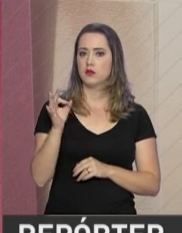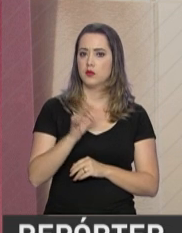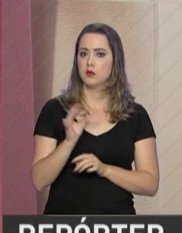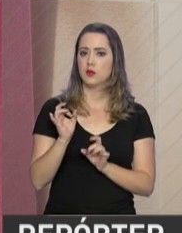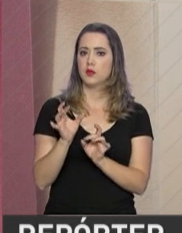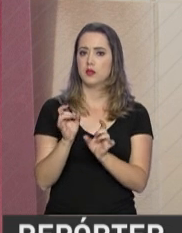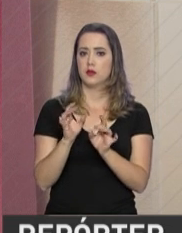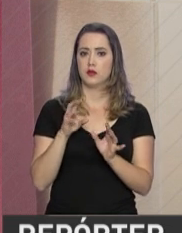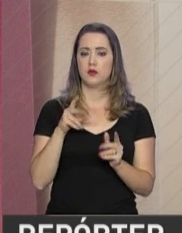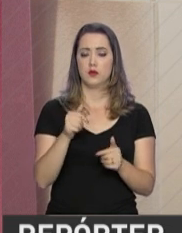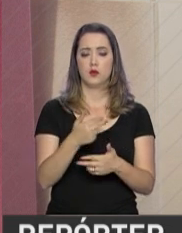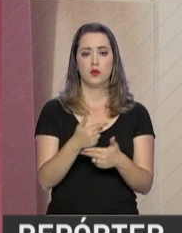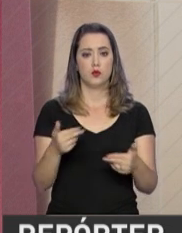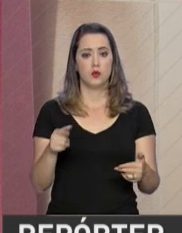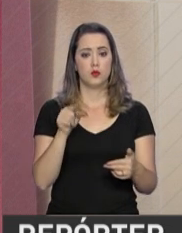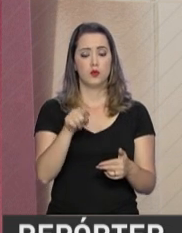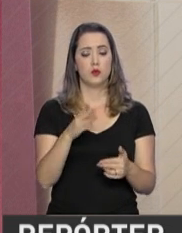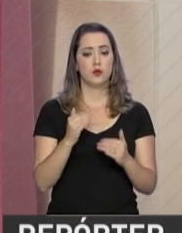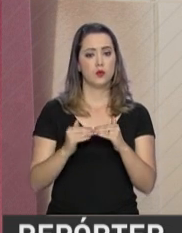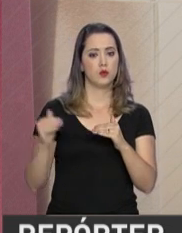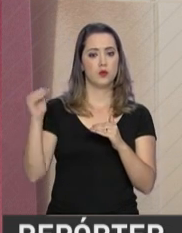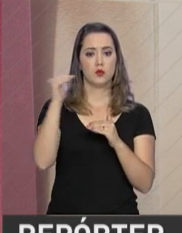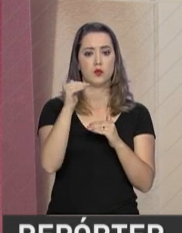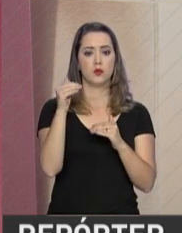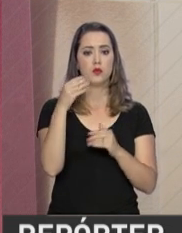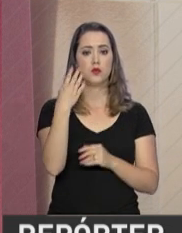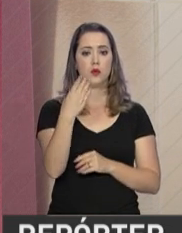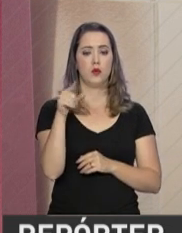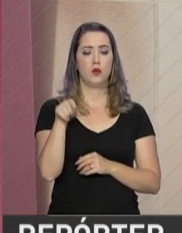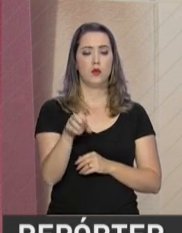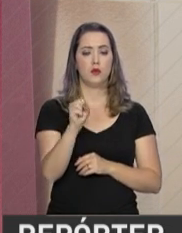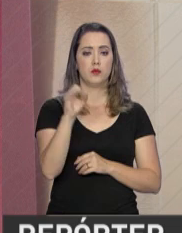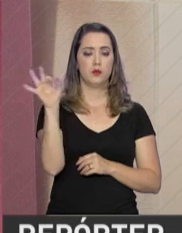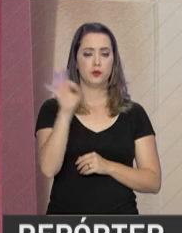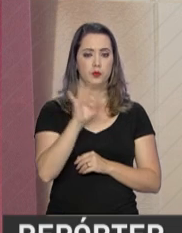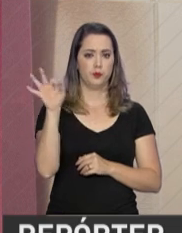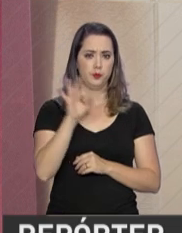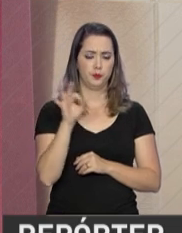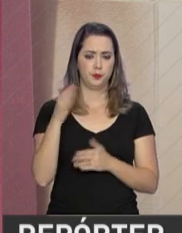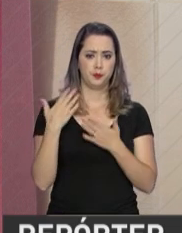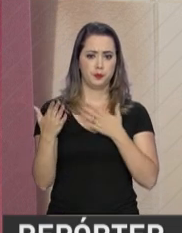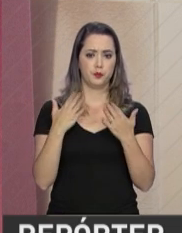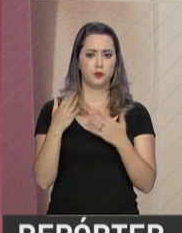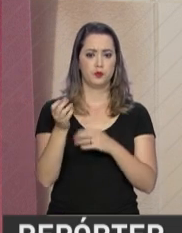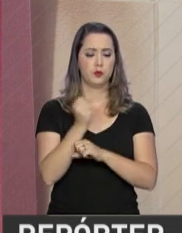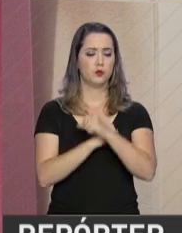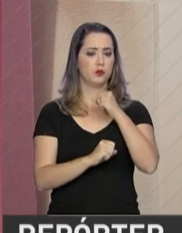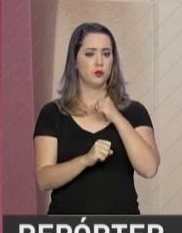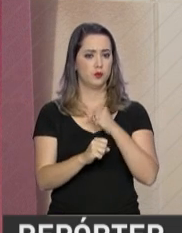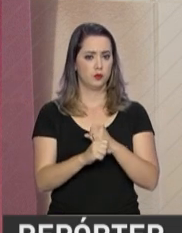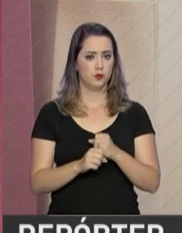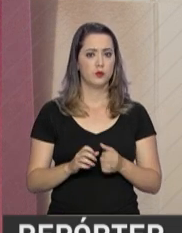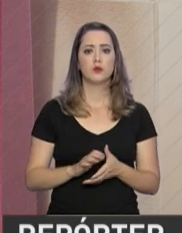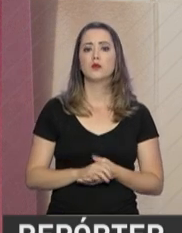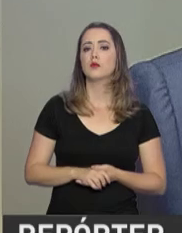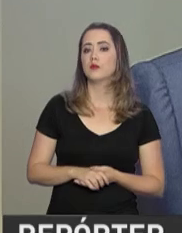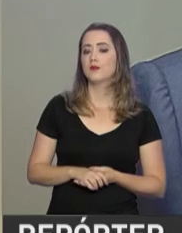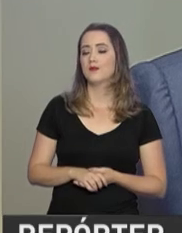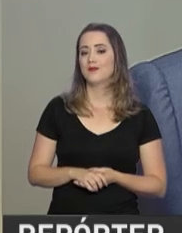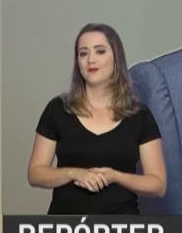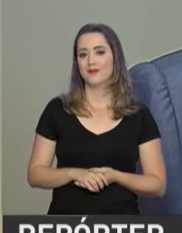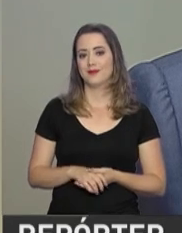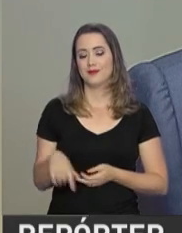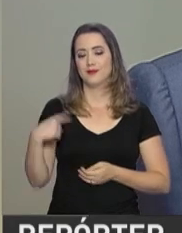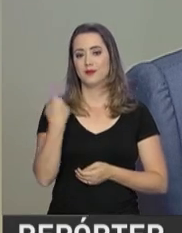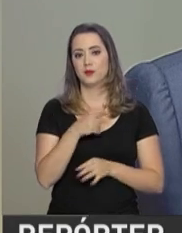total do comum deverá ter uma alta de 4,8 por cento em relação ao dia das mães de 2017 nós